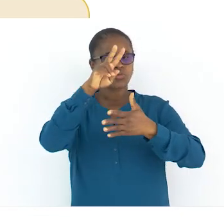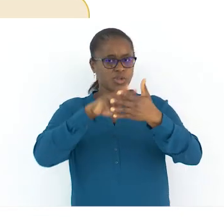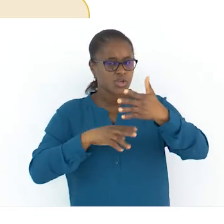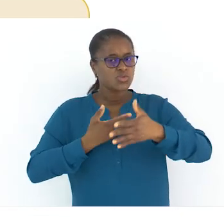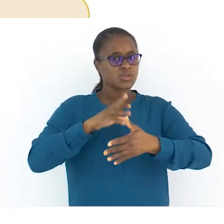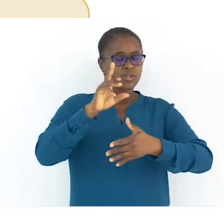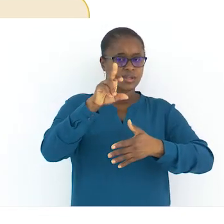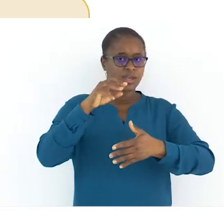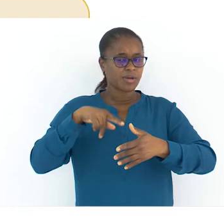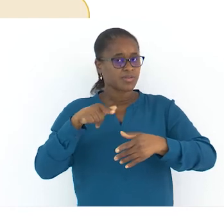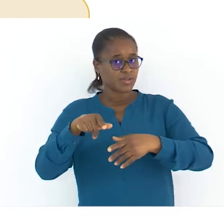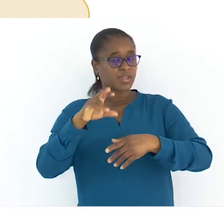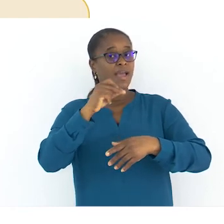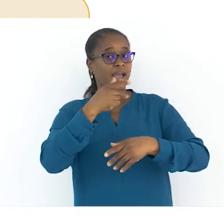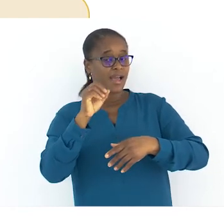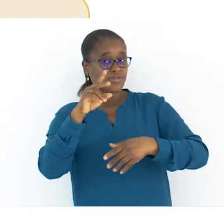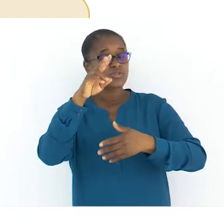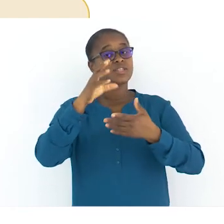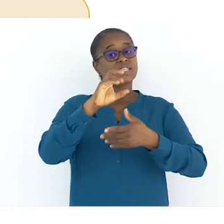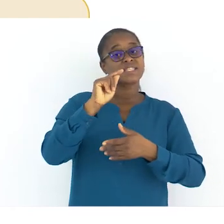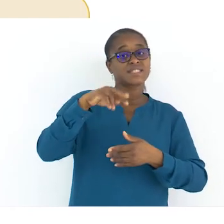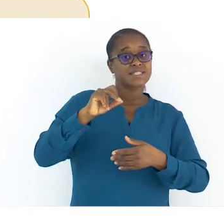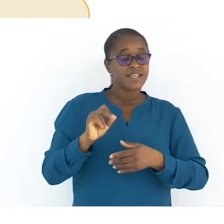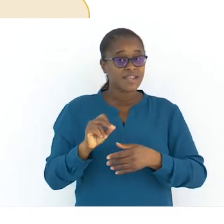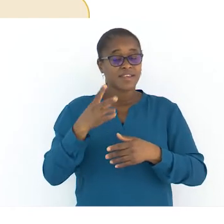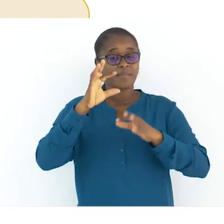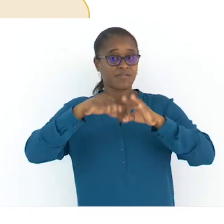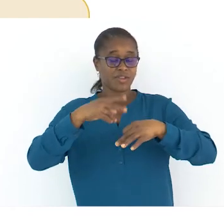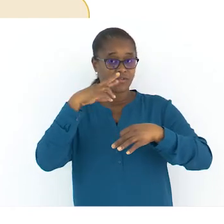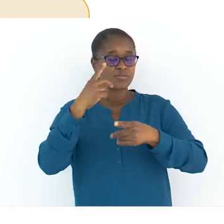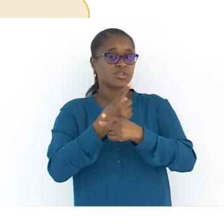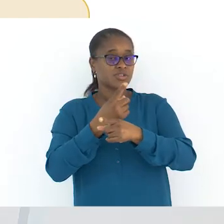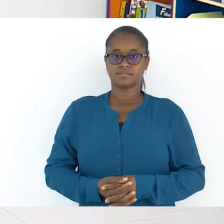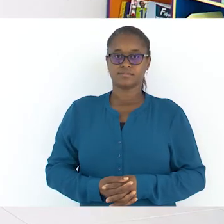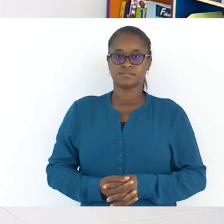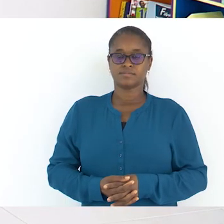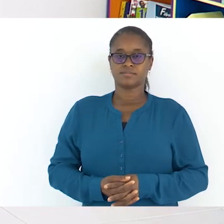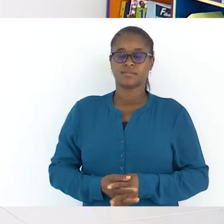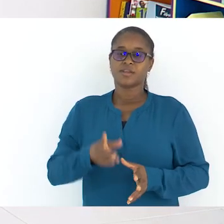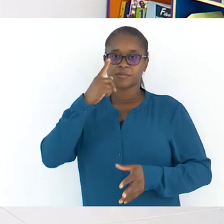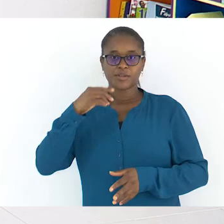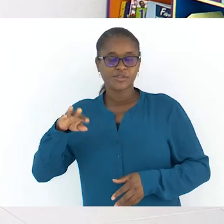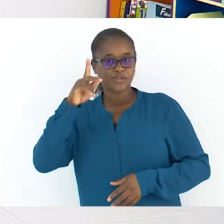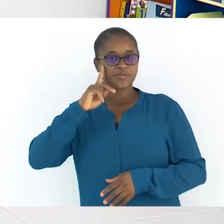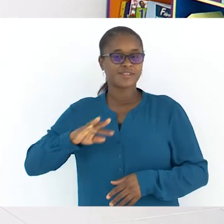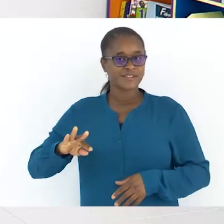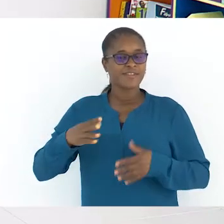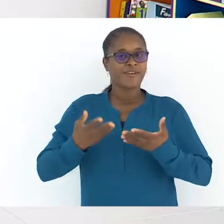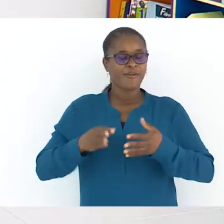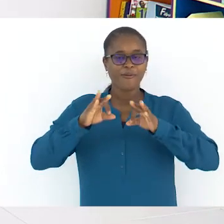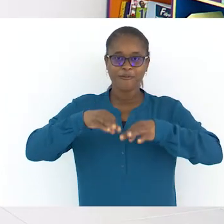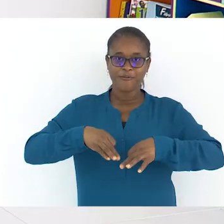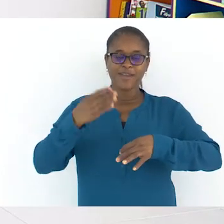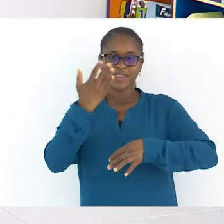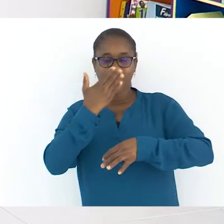cenas, e, para finalizar, vimos as características do texto dramático. Meninos e meninas, chegamos ao